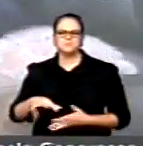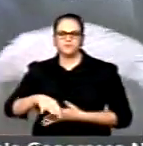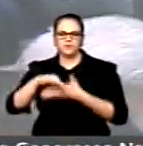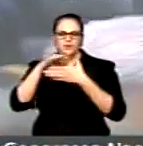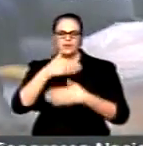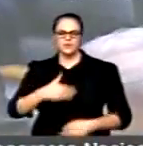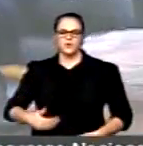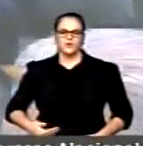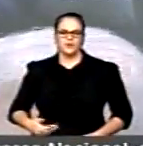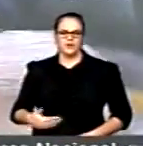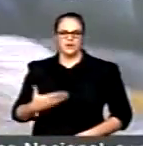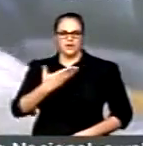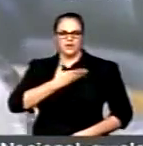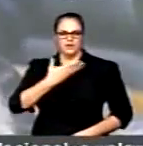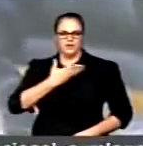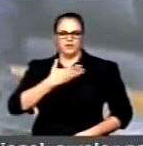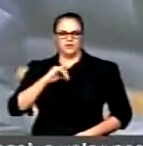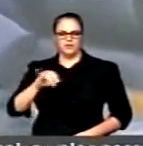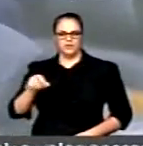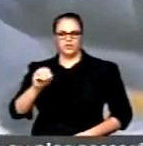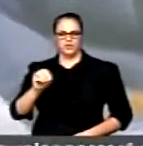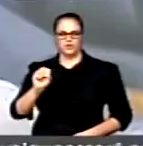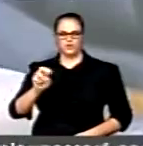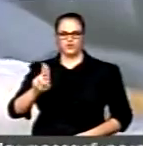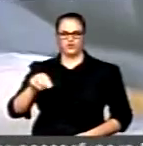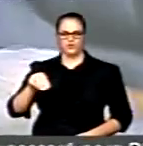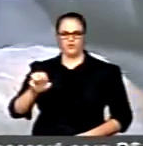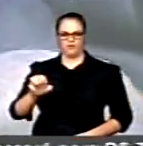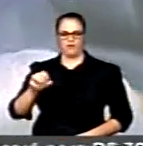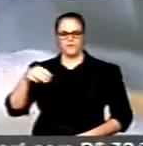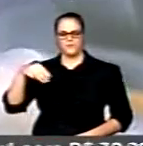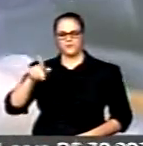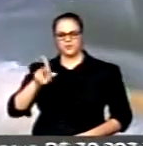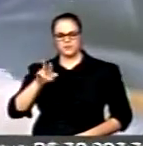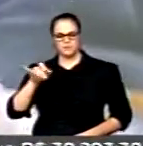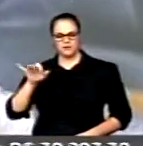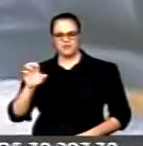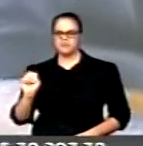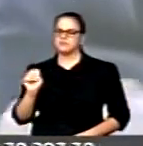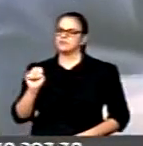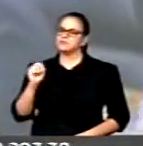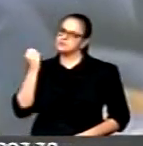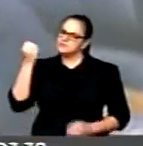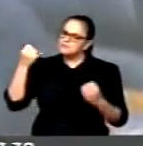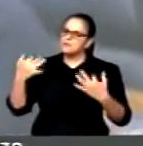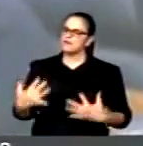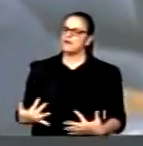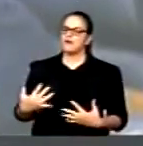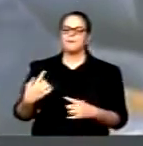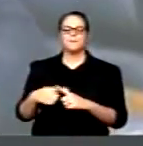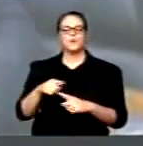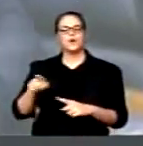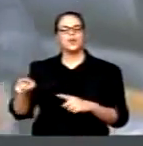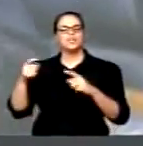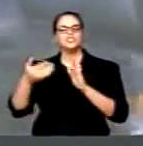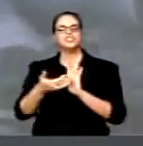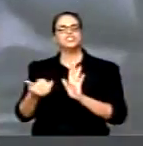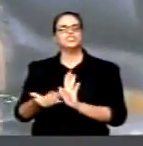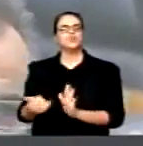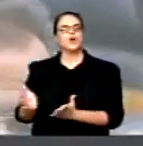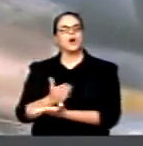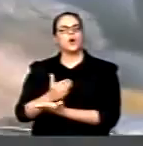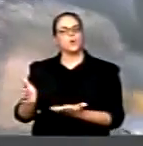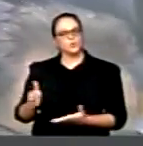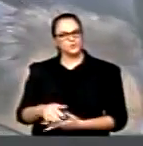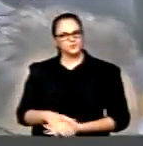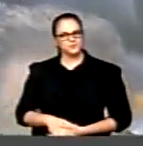caro e querido amigo Josué Guimarães, explicasse por que é que ele retirou esses interesses e quais os